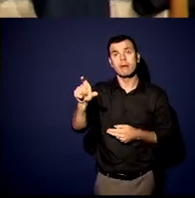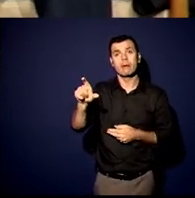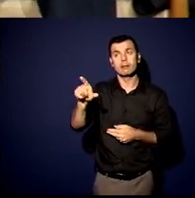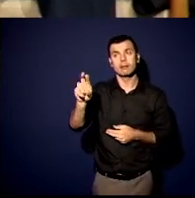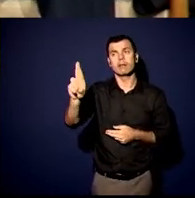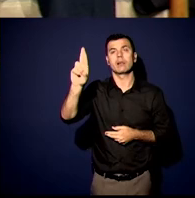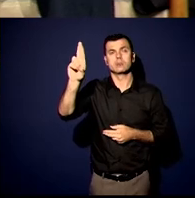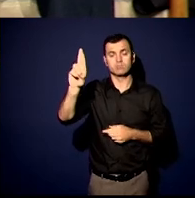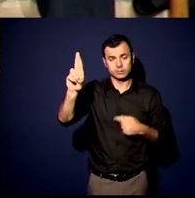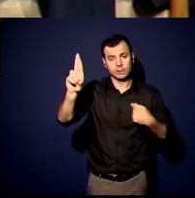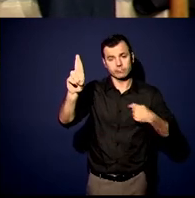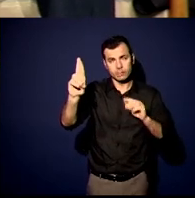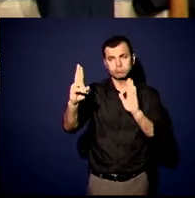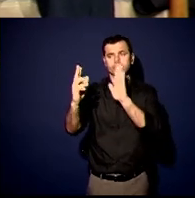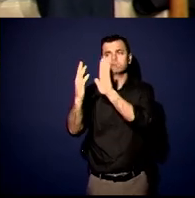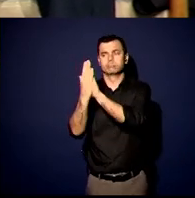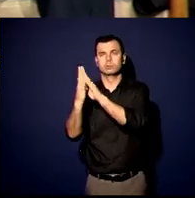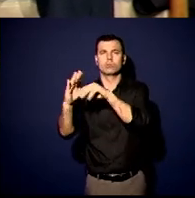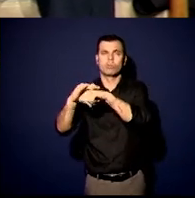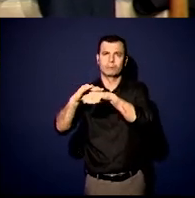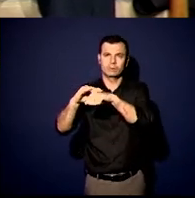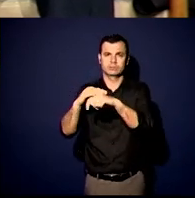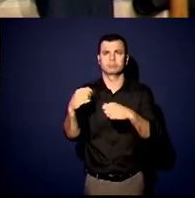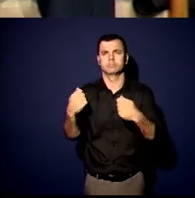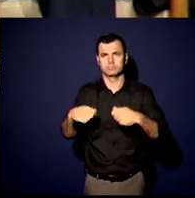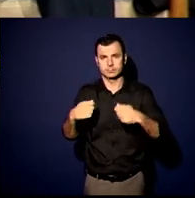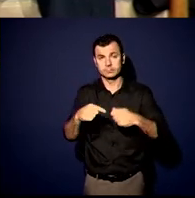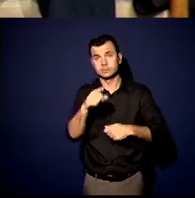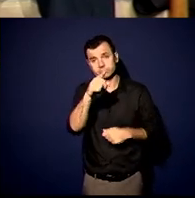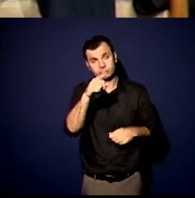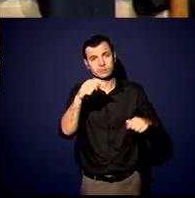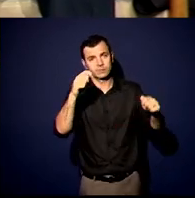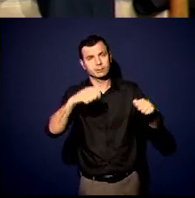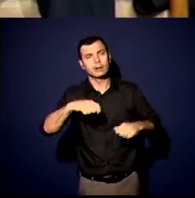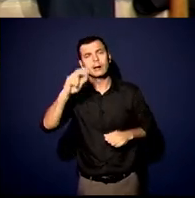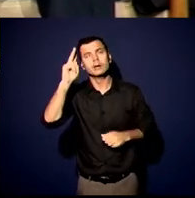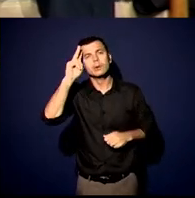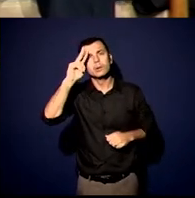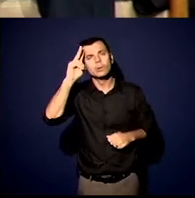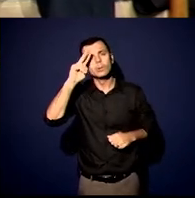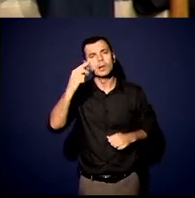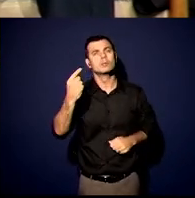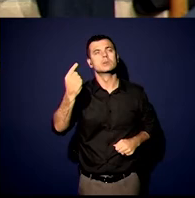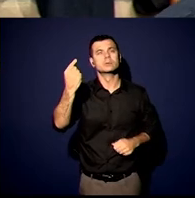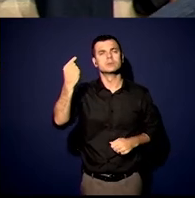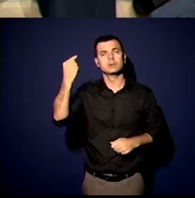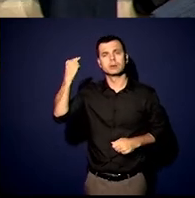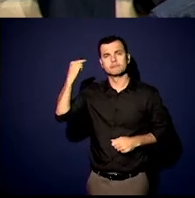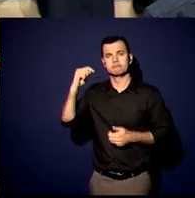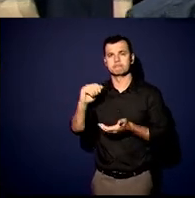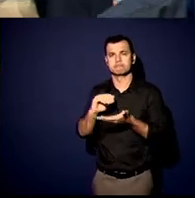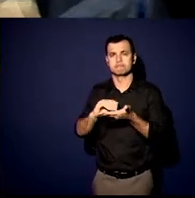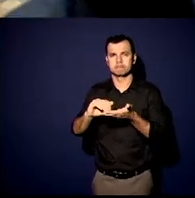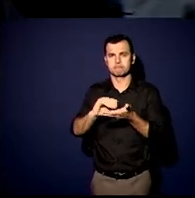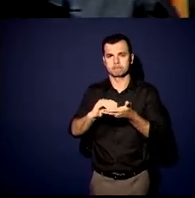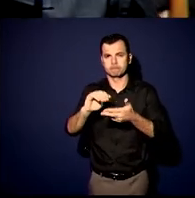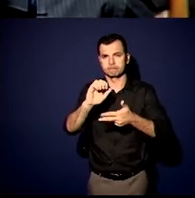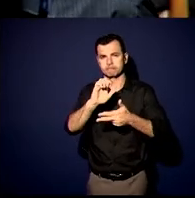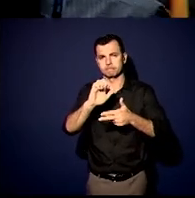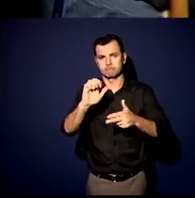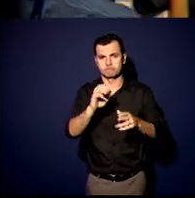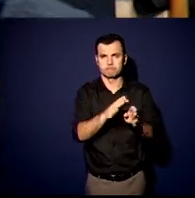e você tem absoluta das condições de fazer isso Eu me lembro de quando você tava no secretário executivo do